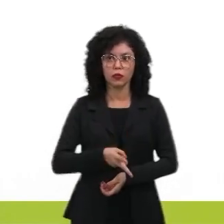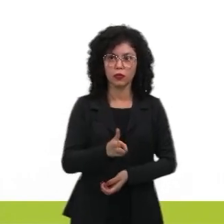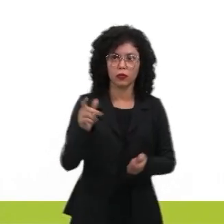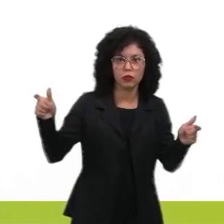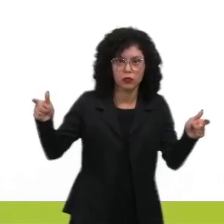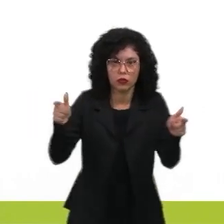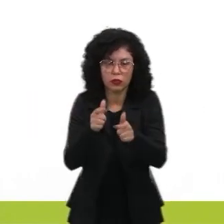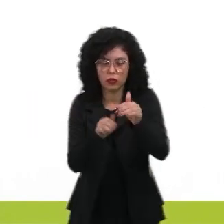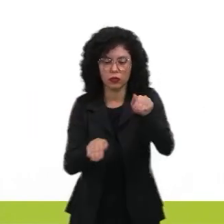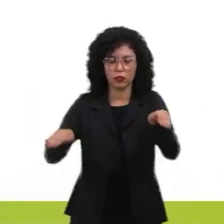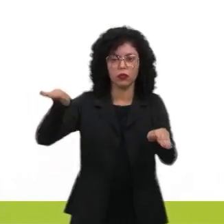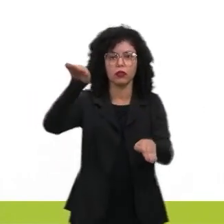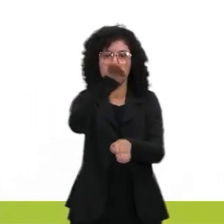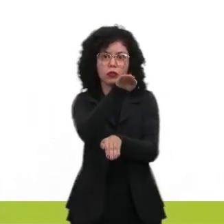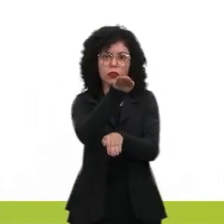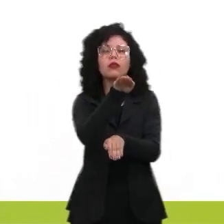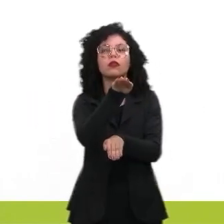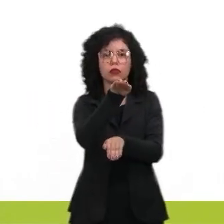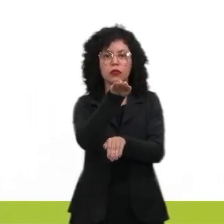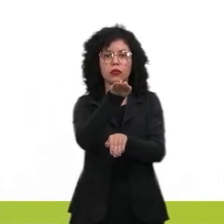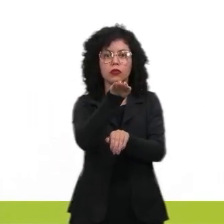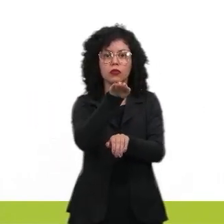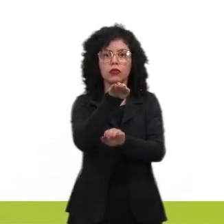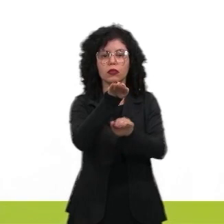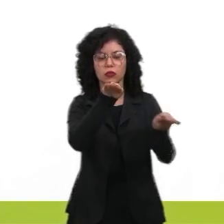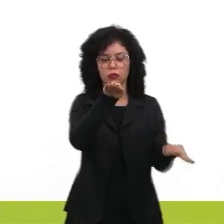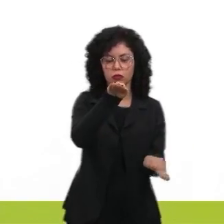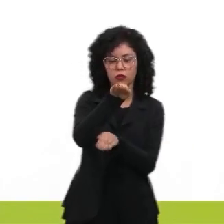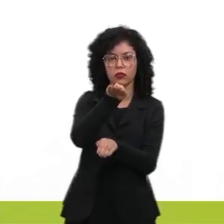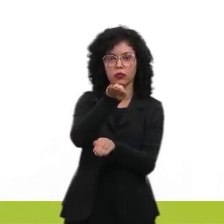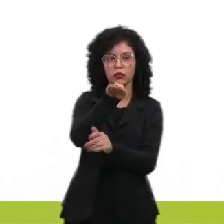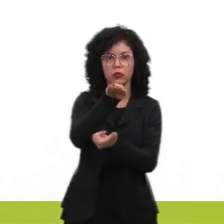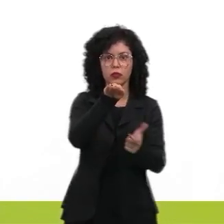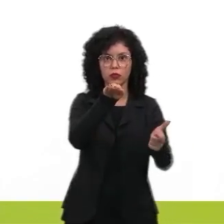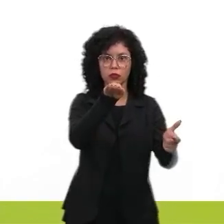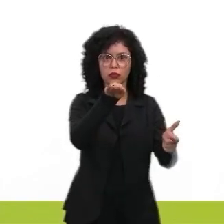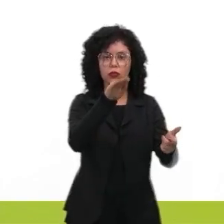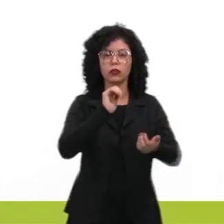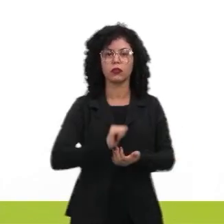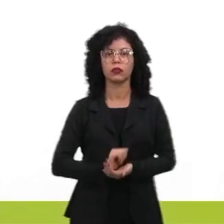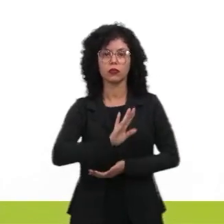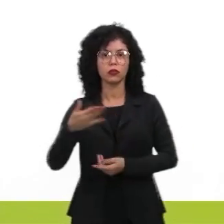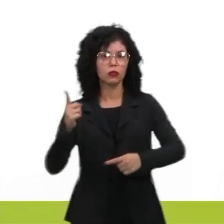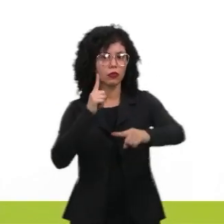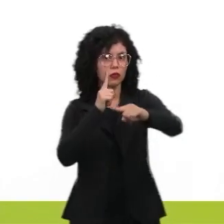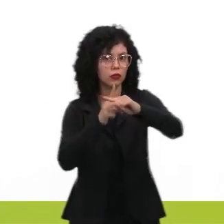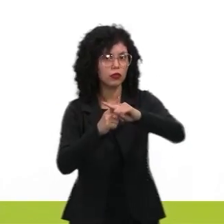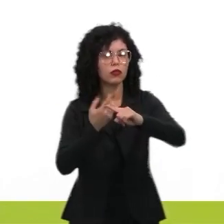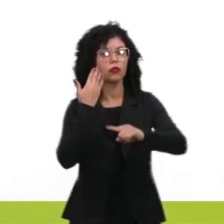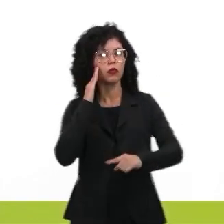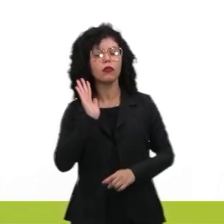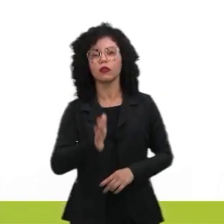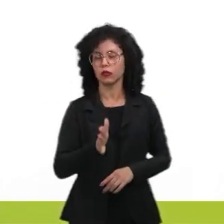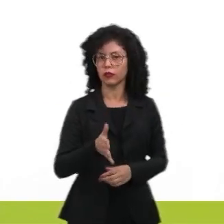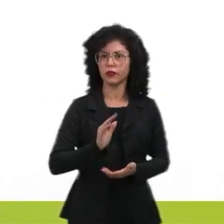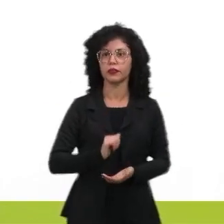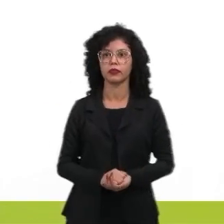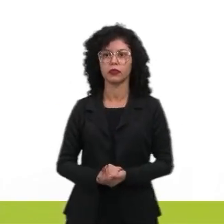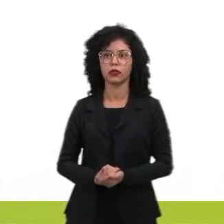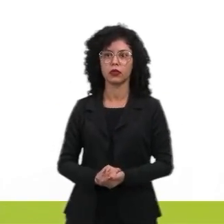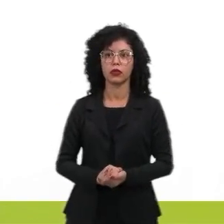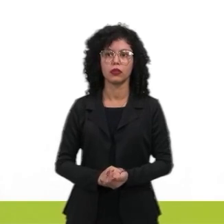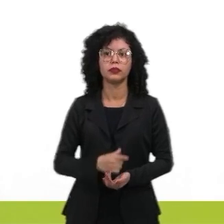menor em cima da fração e o maior embaixo. Quando o valor for positivo, e a gente vai entender isso já já, vocês vão